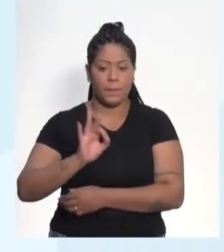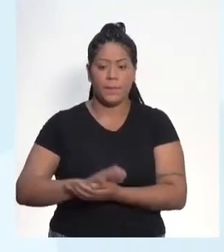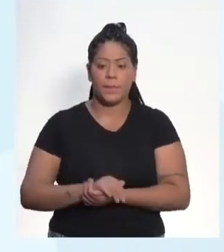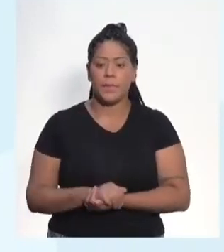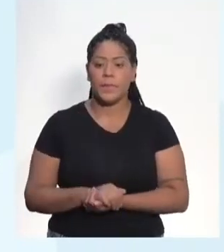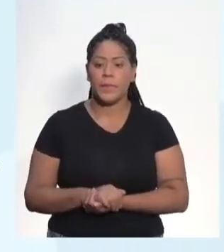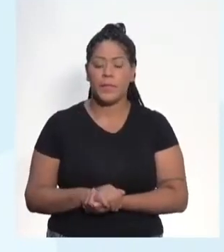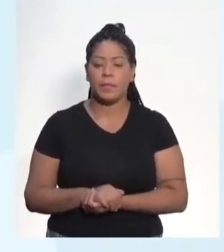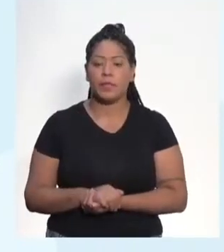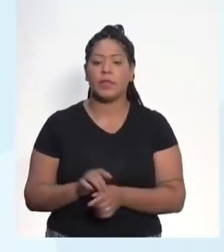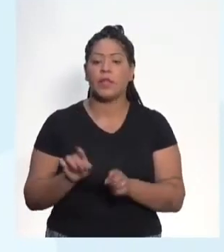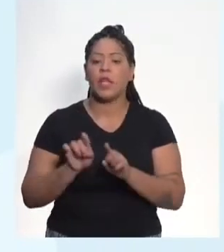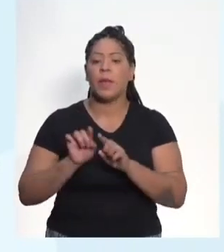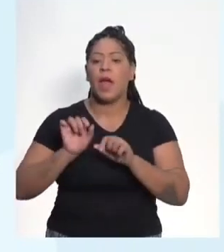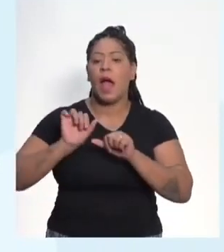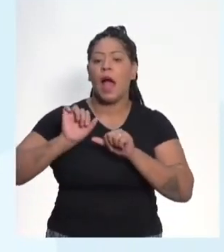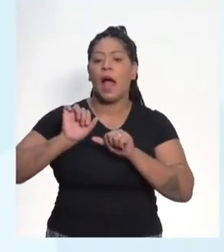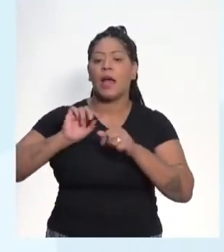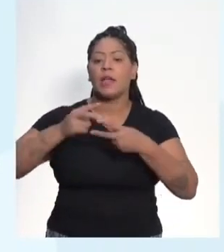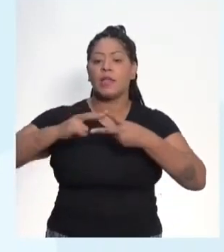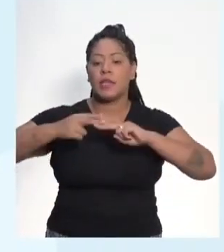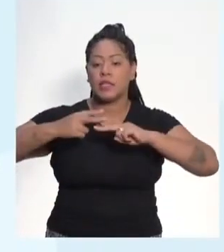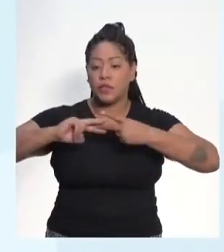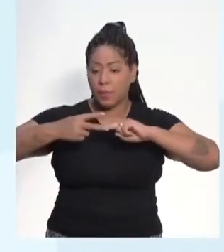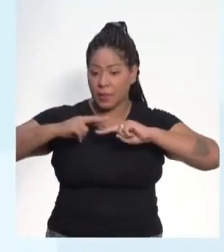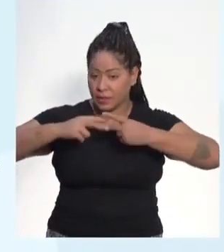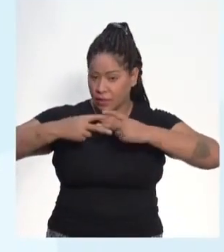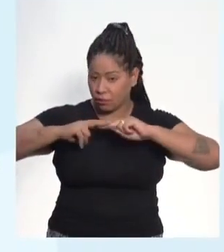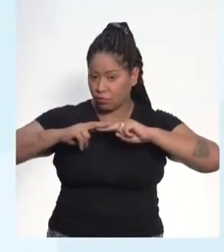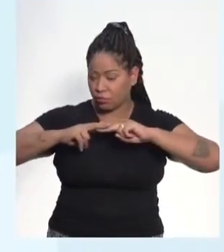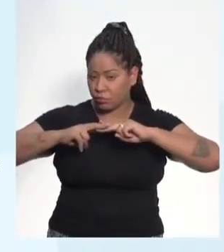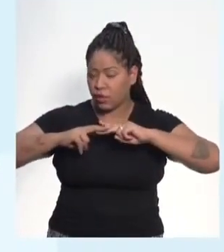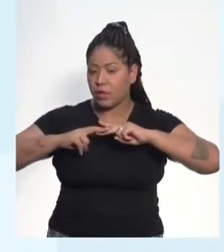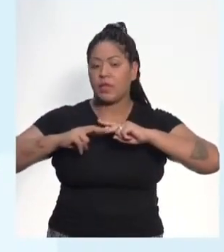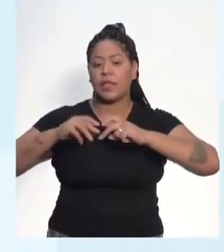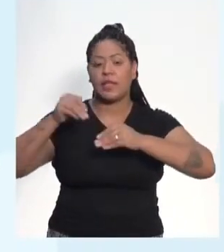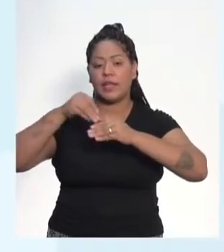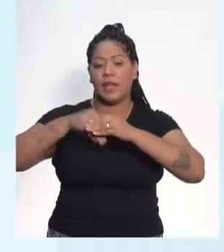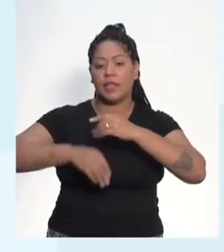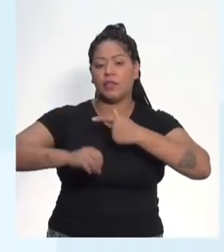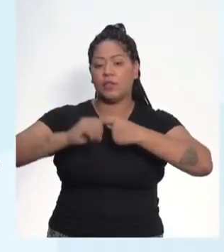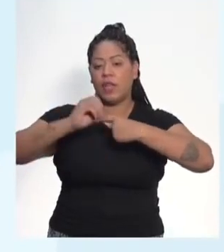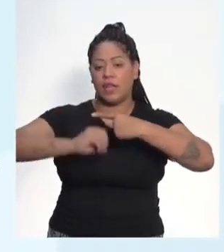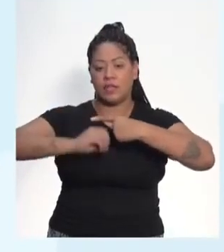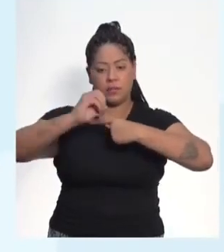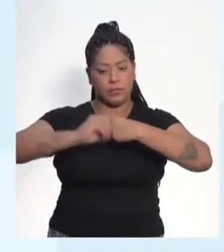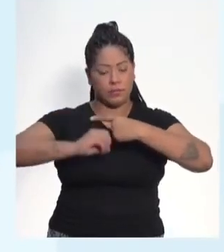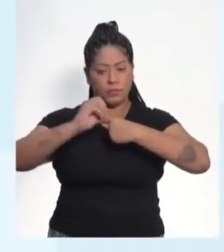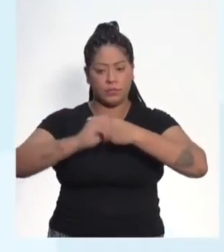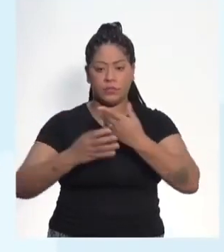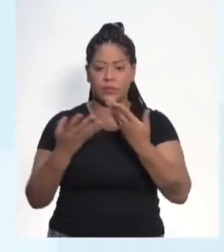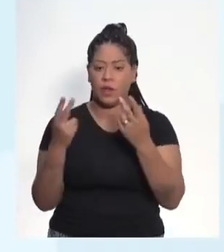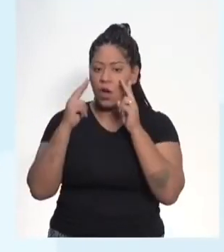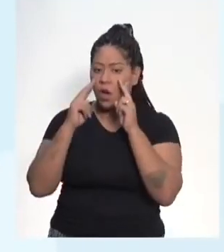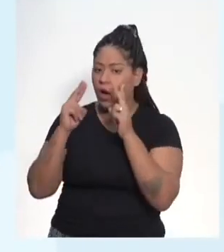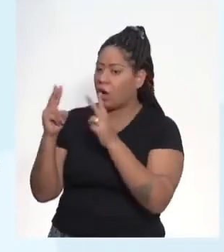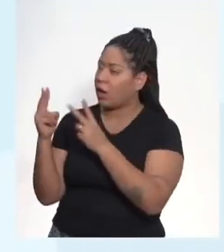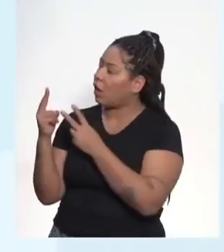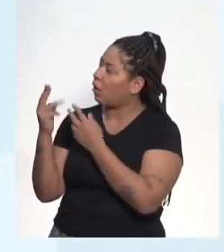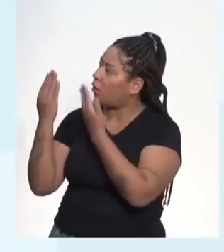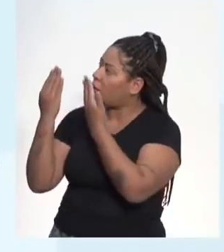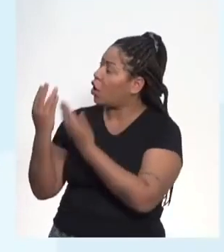nos induz à transformação do valor para a forma fracionária. Ou seja, bastante comum aqui, o que a gente tem